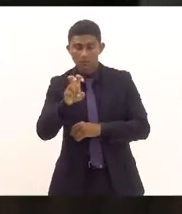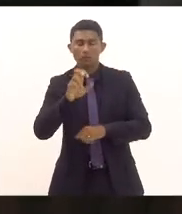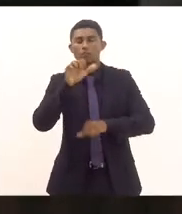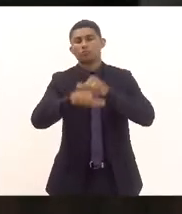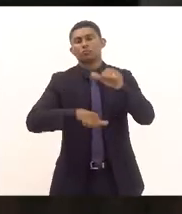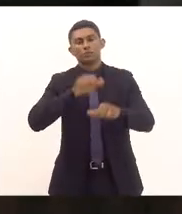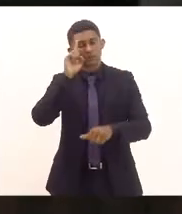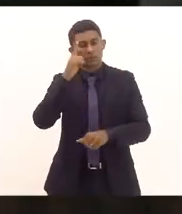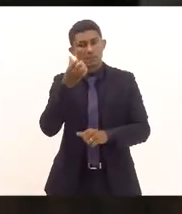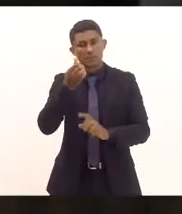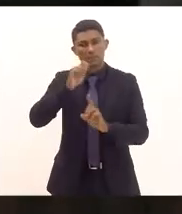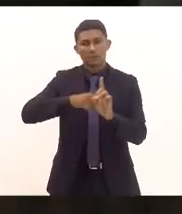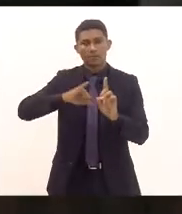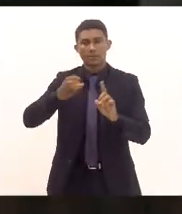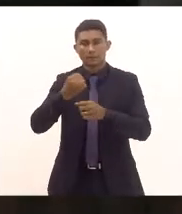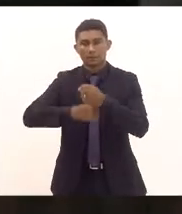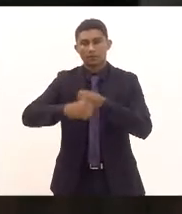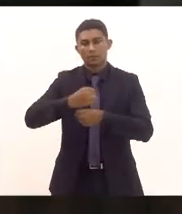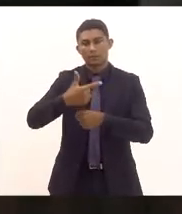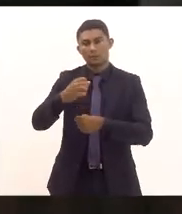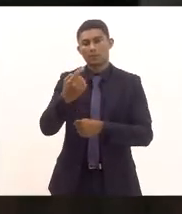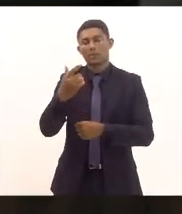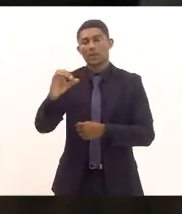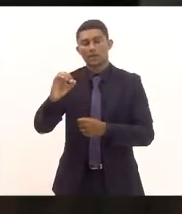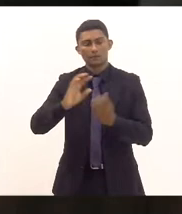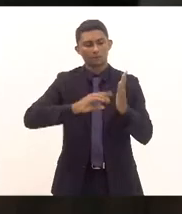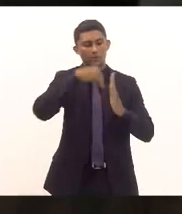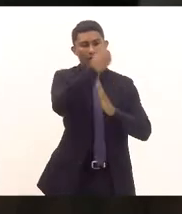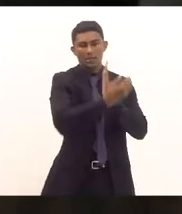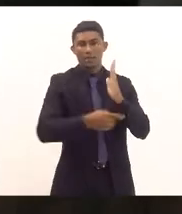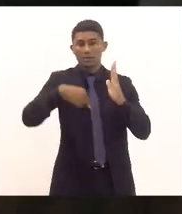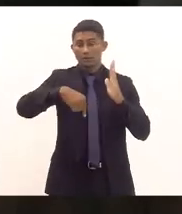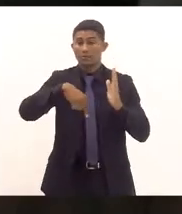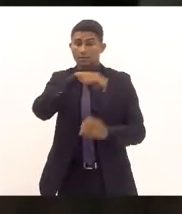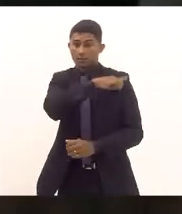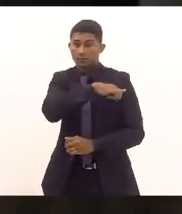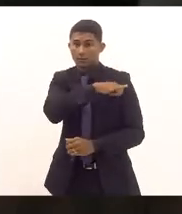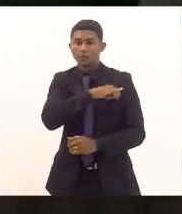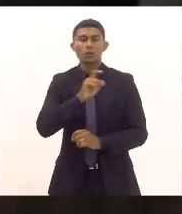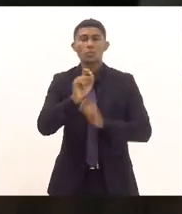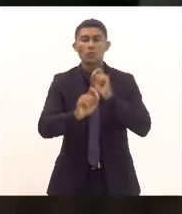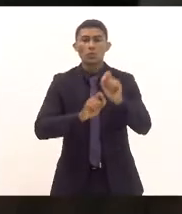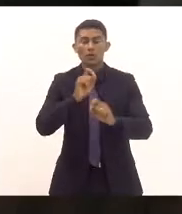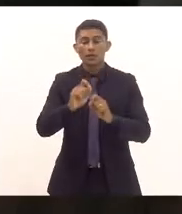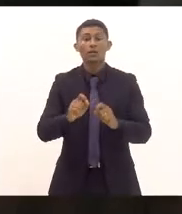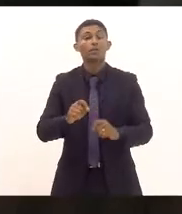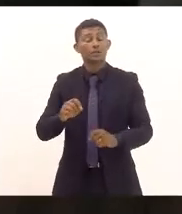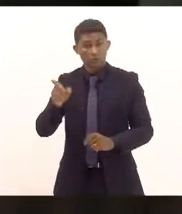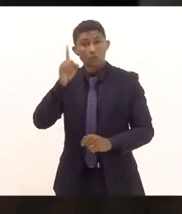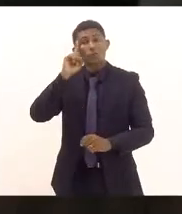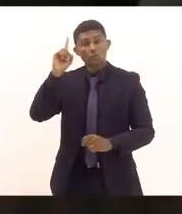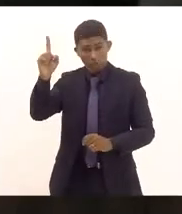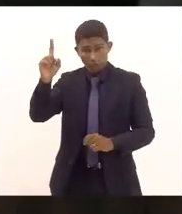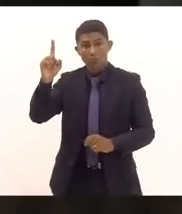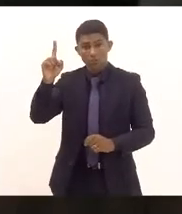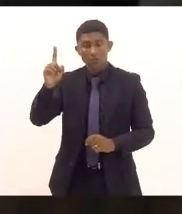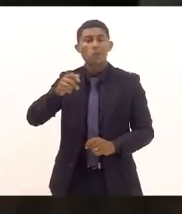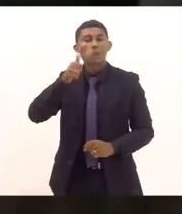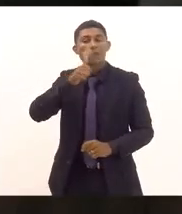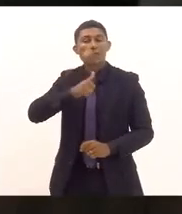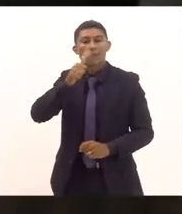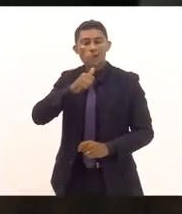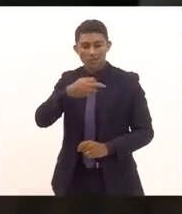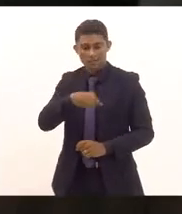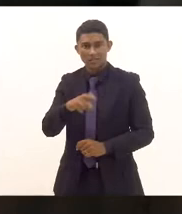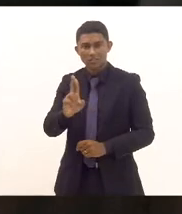de2010 para incluir no calendário Oficial do Estado do Rio de Janeiro dia Estadual das mulheres dirigentes religiosos independente do segmento religioso